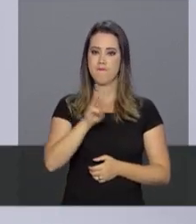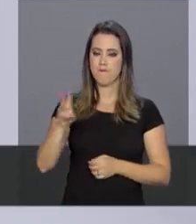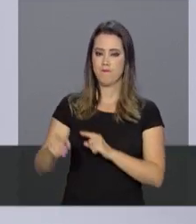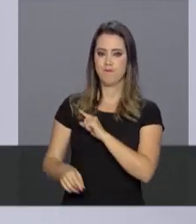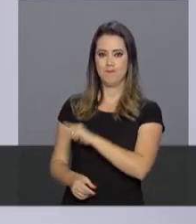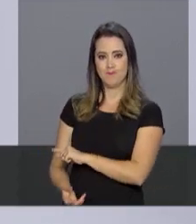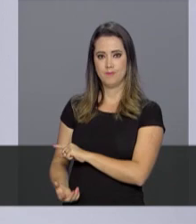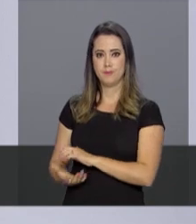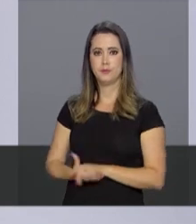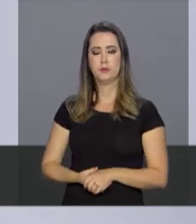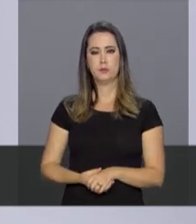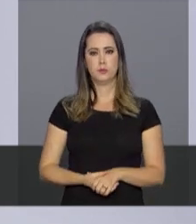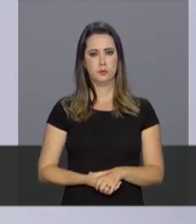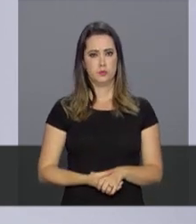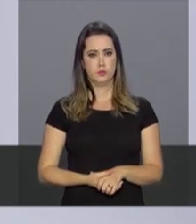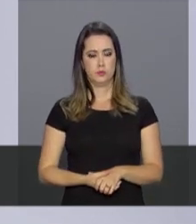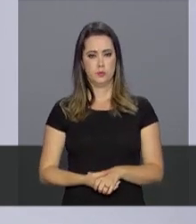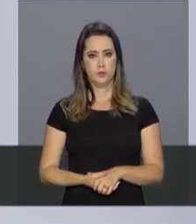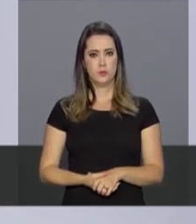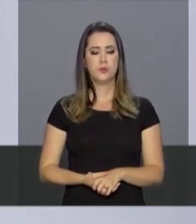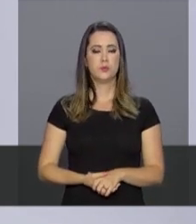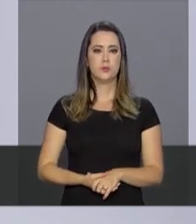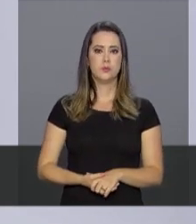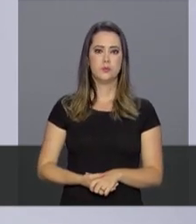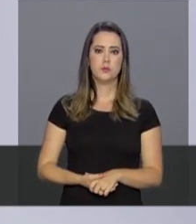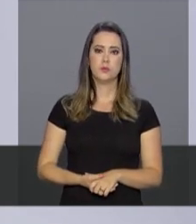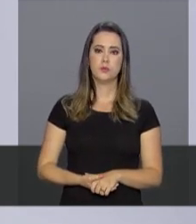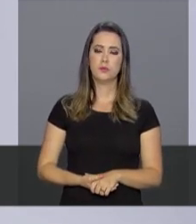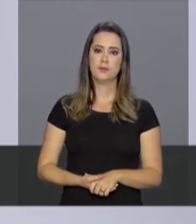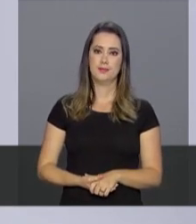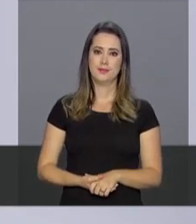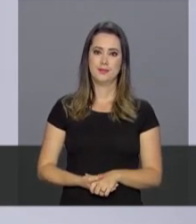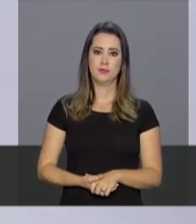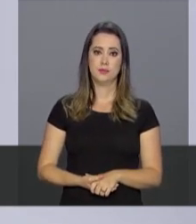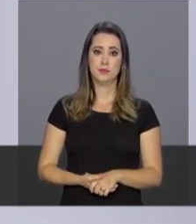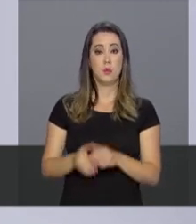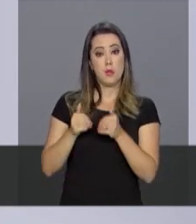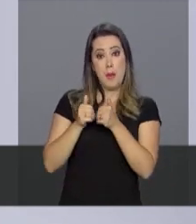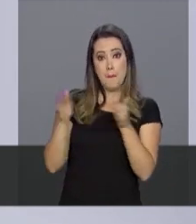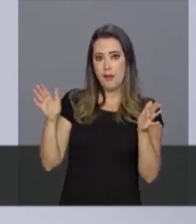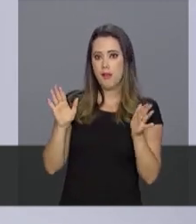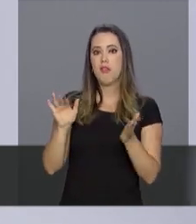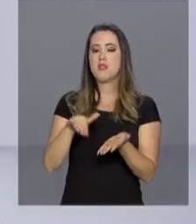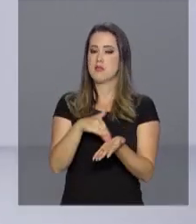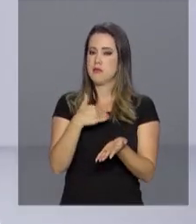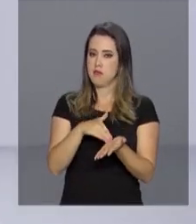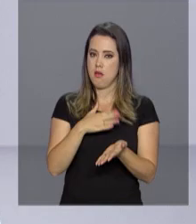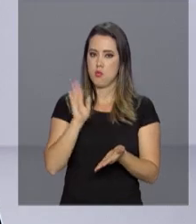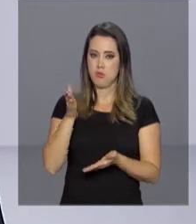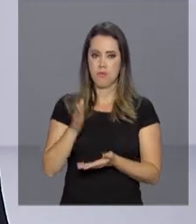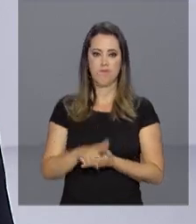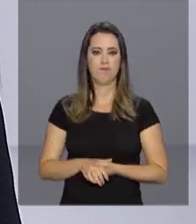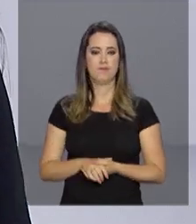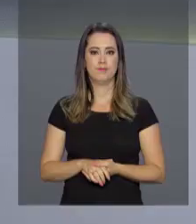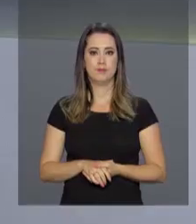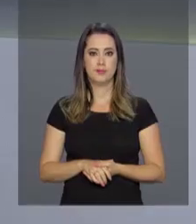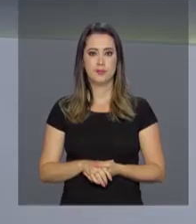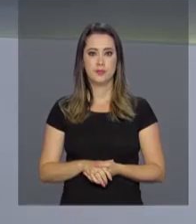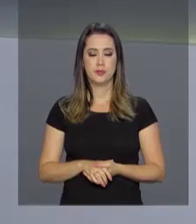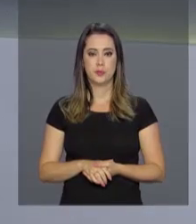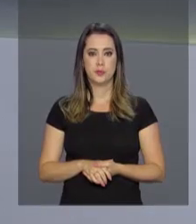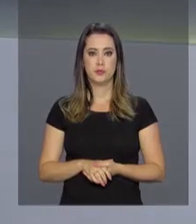e sf ponto mec.gov.br as inscrições estão abertas